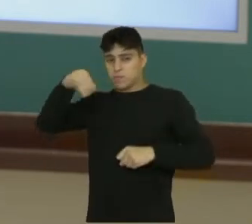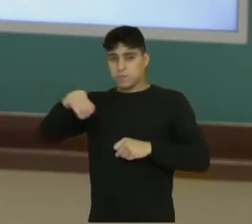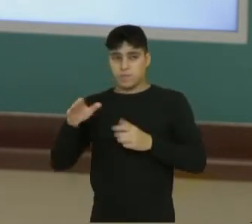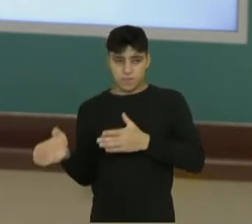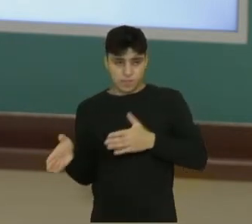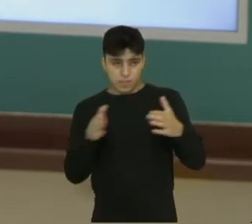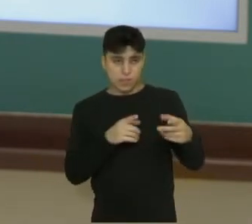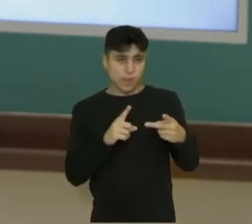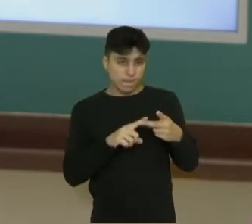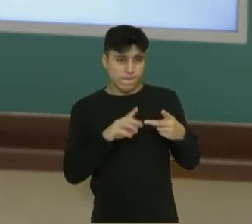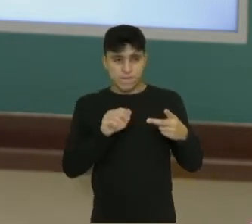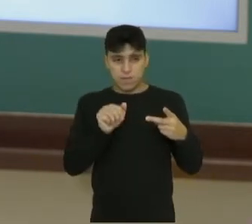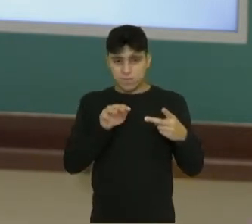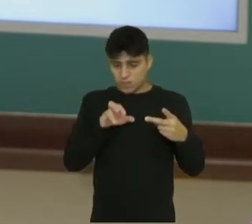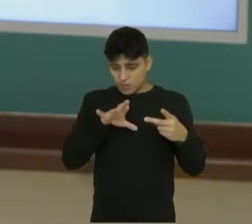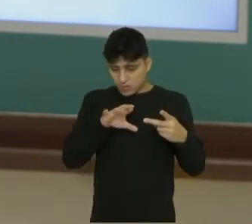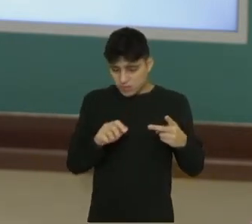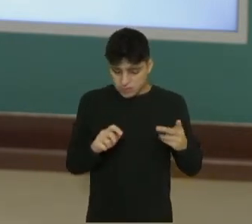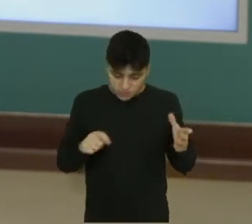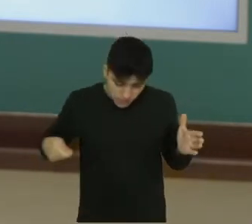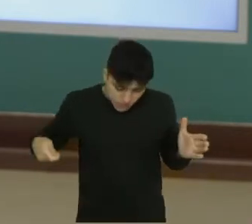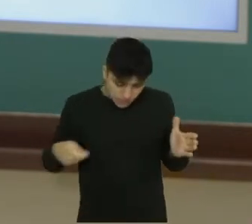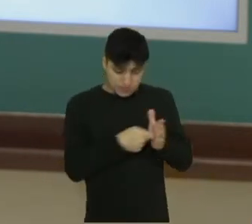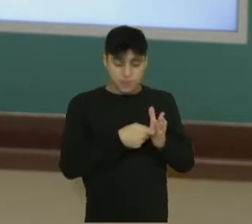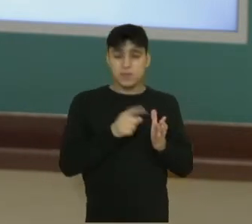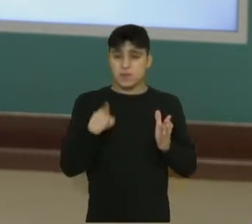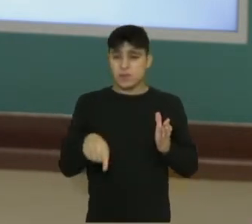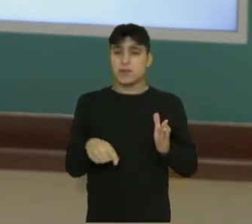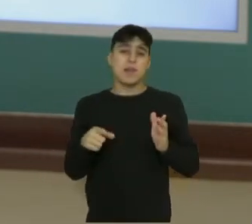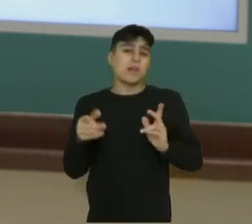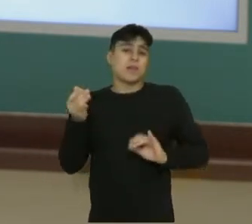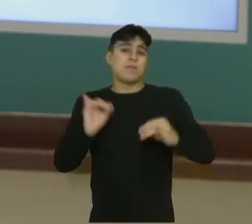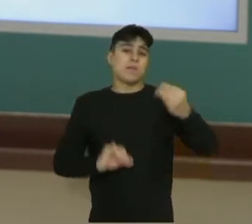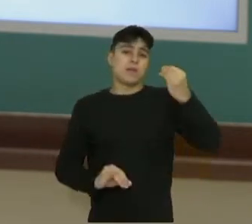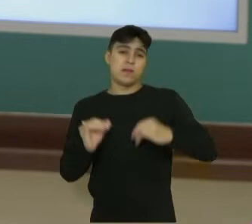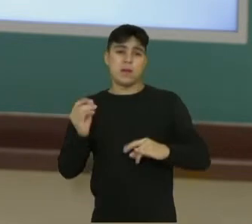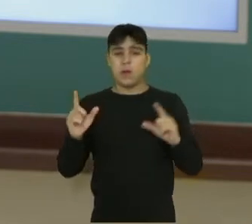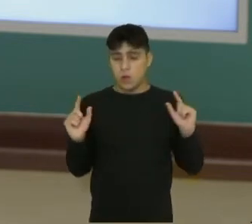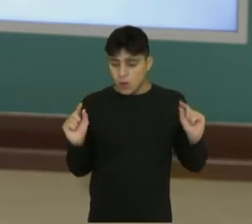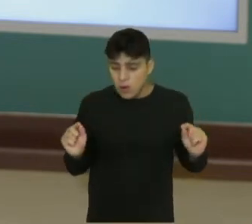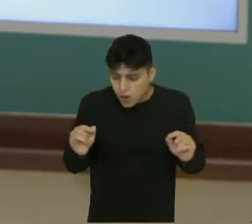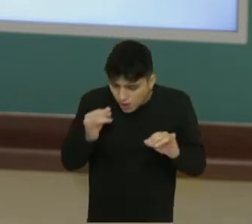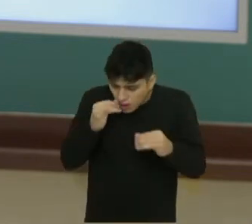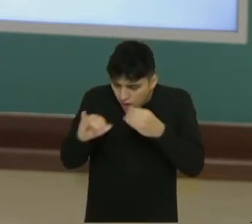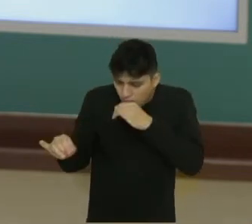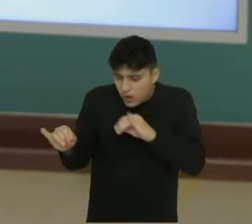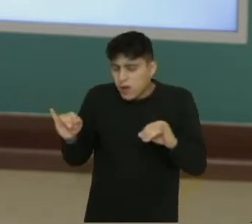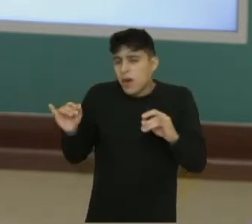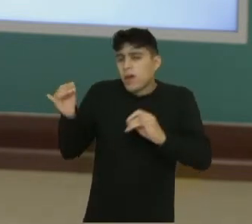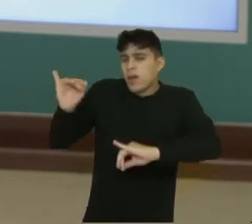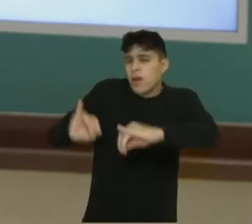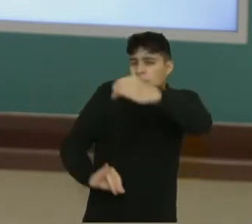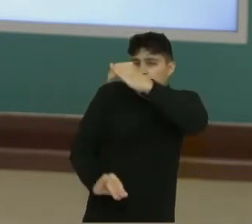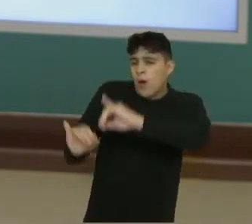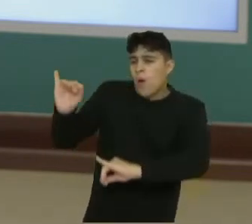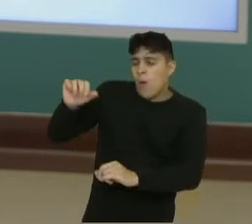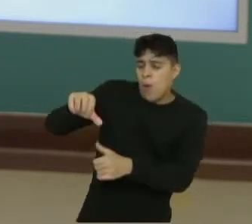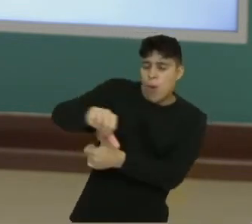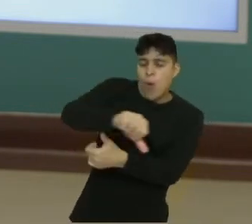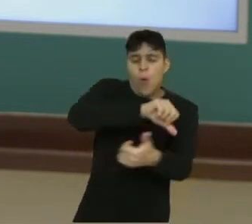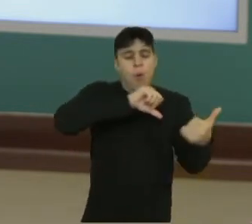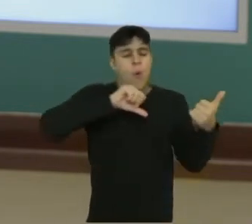baterias, né, que seria um tipo de energia do tipo química. Então, eu tenho uma energia química que, nesse caso, é utilizada para